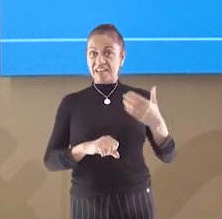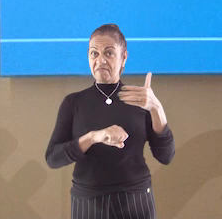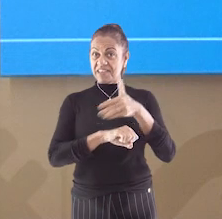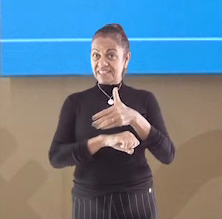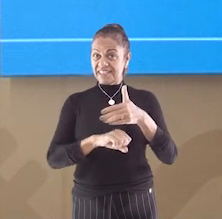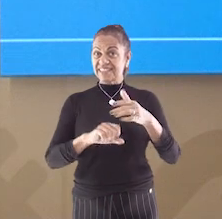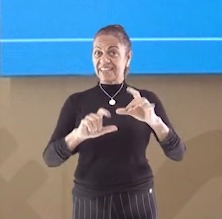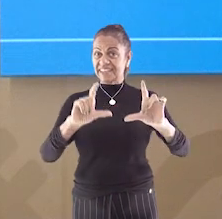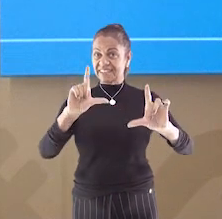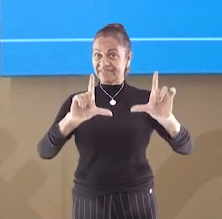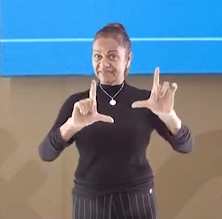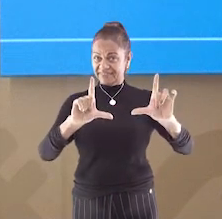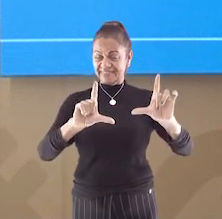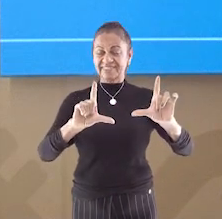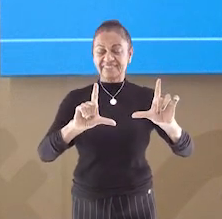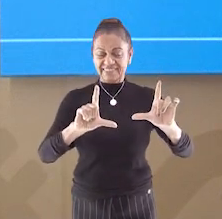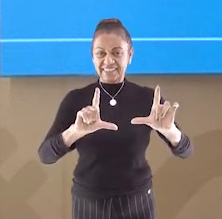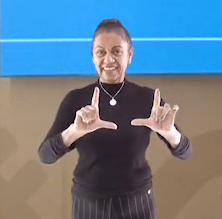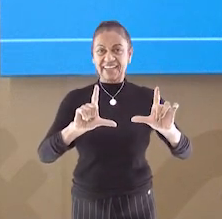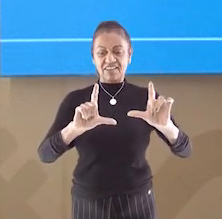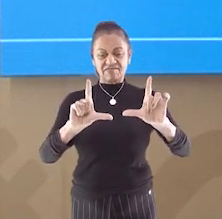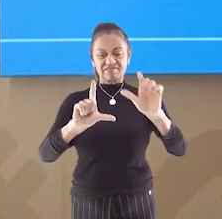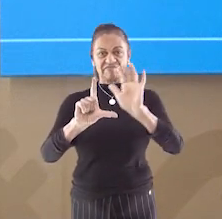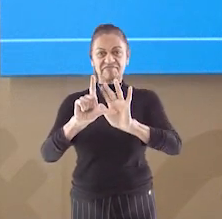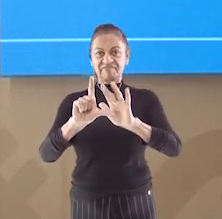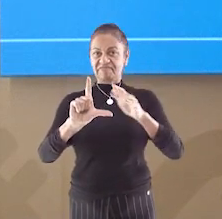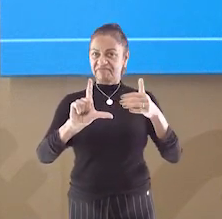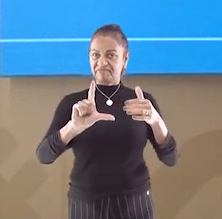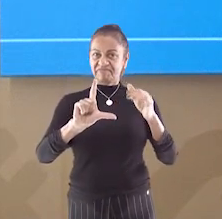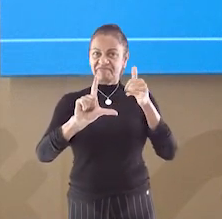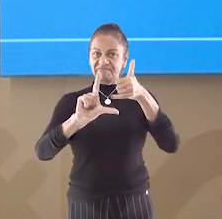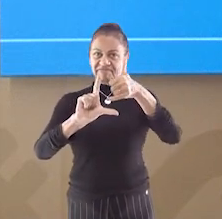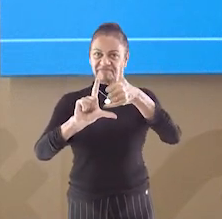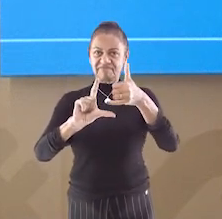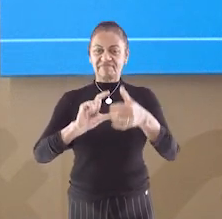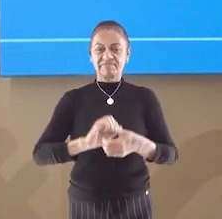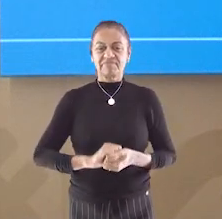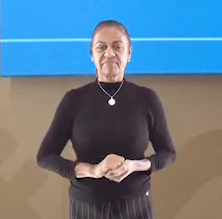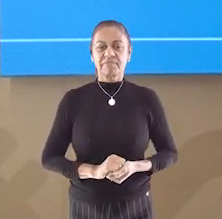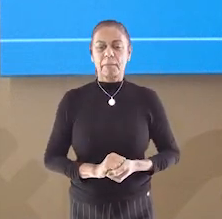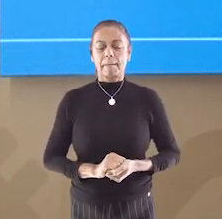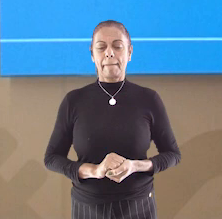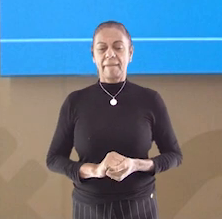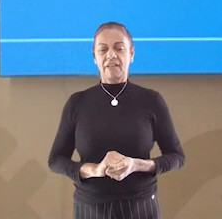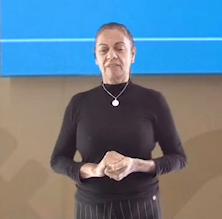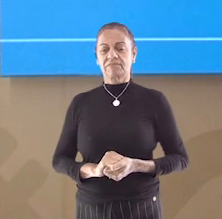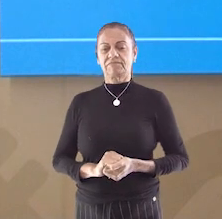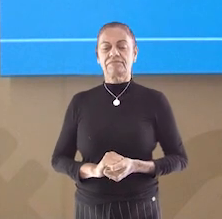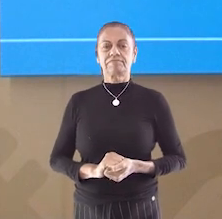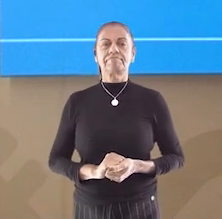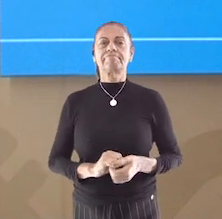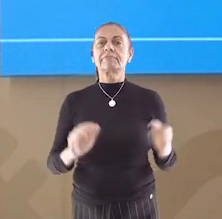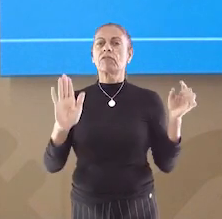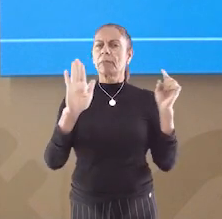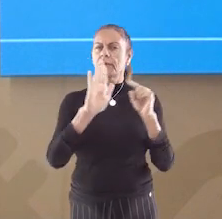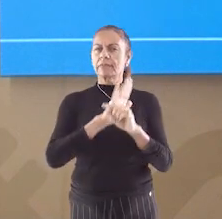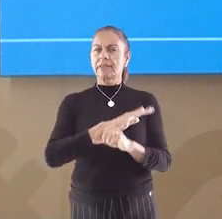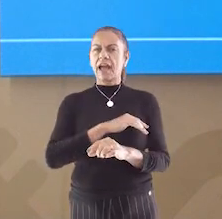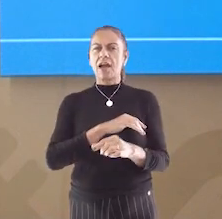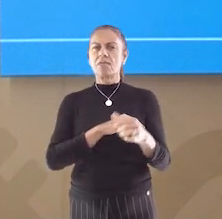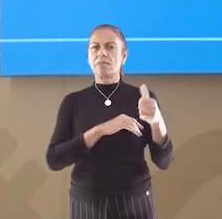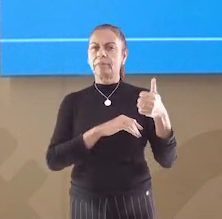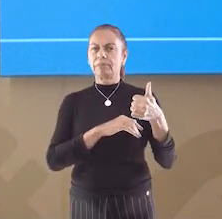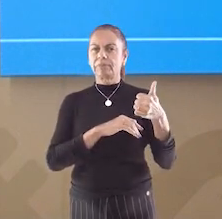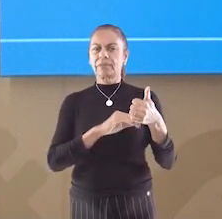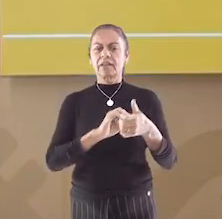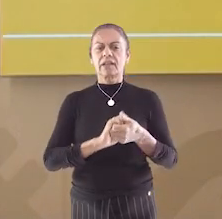de marcar a presença na aula de hoje, ok? É só apontar o celular para o QR Code que aparece aí na sua tela. Agora sim, vamos